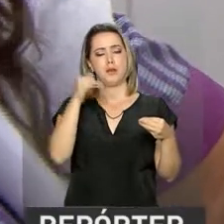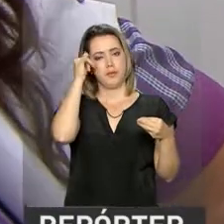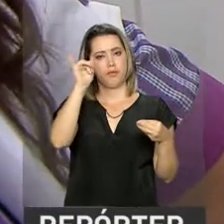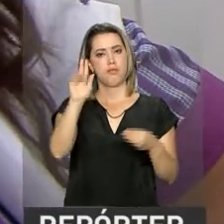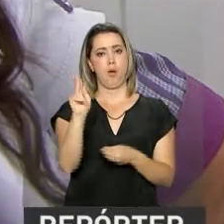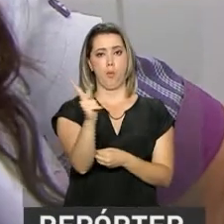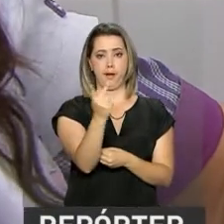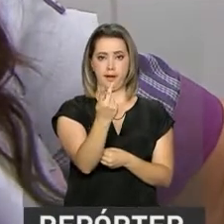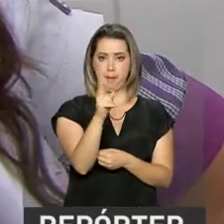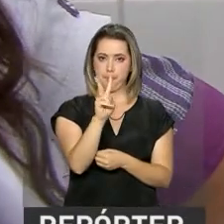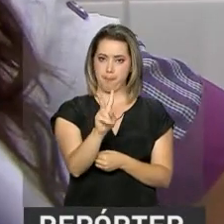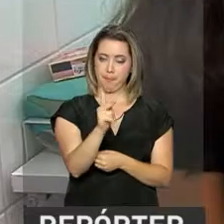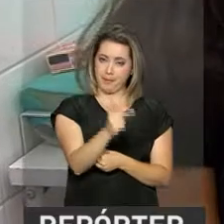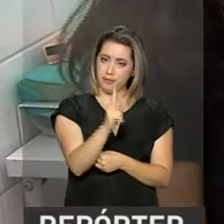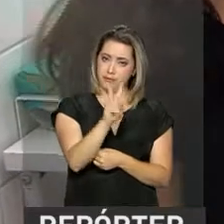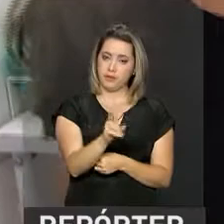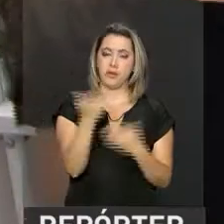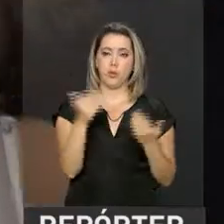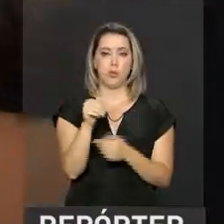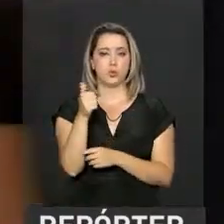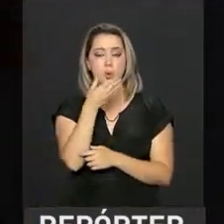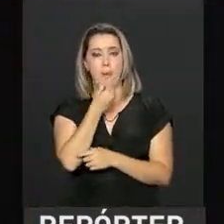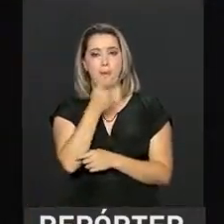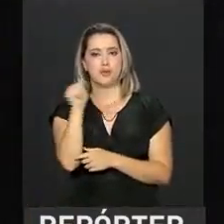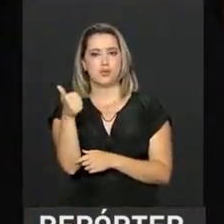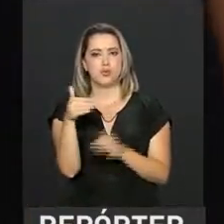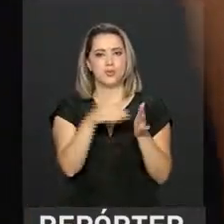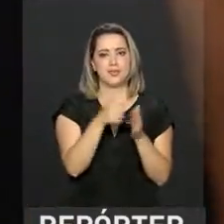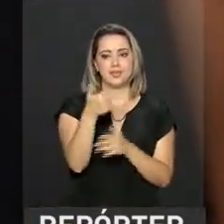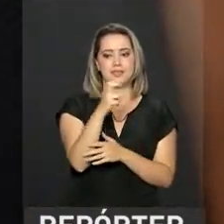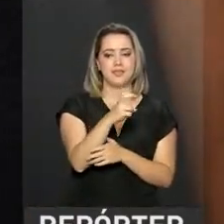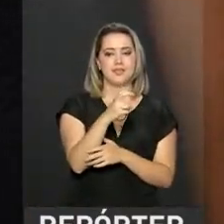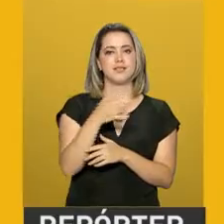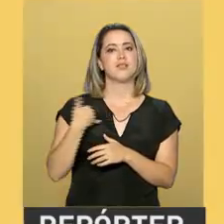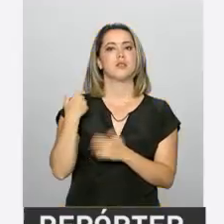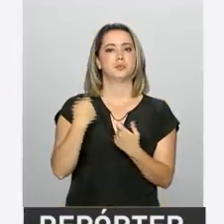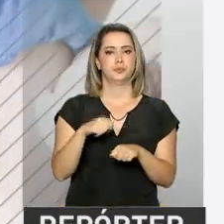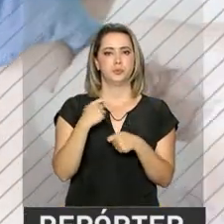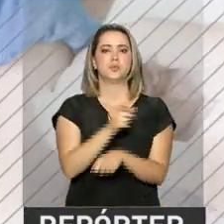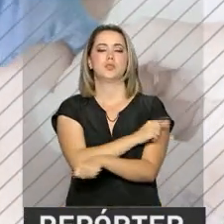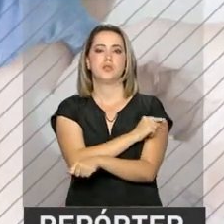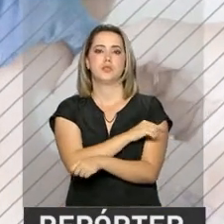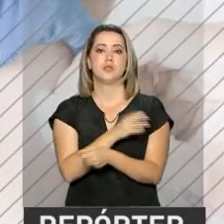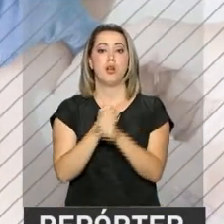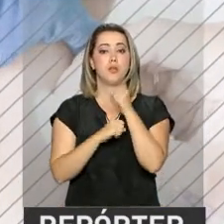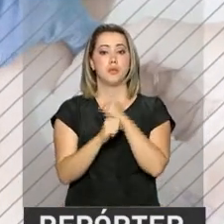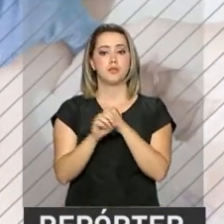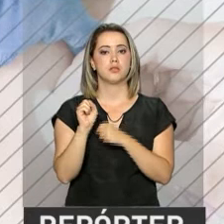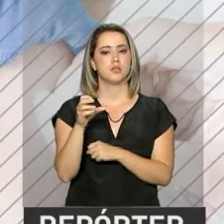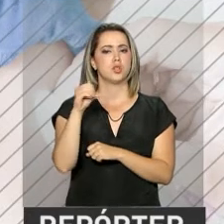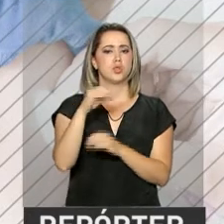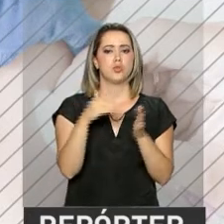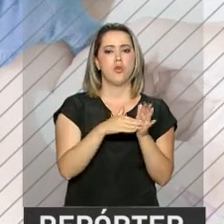meninos de 11 a 15 anos incompletos também vão poder se imunizar contra a doença até o ano passado apenas as meninas de